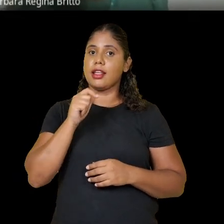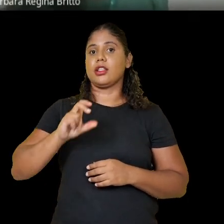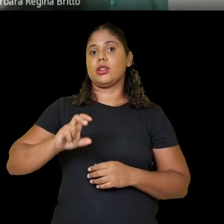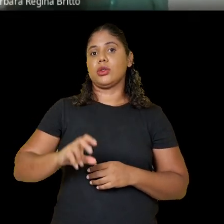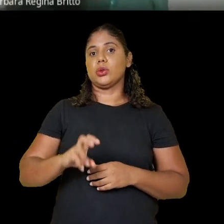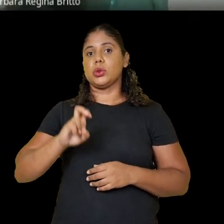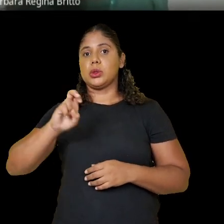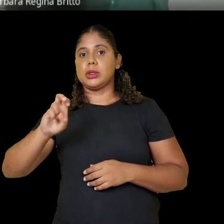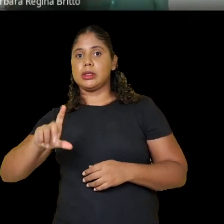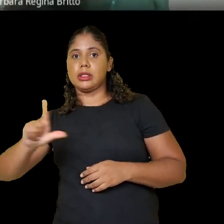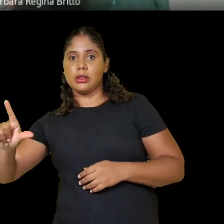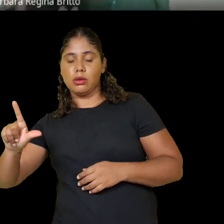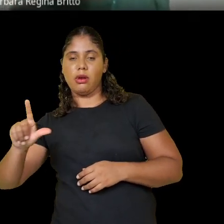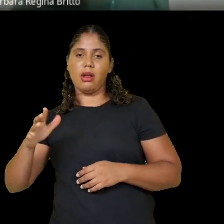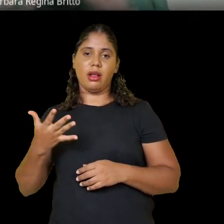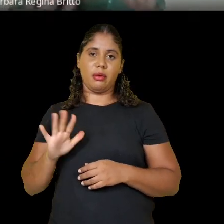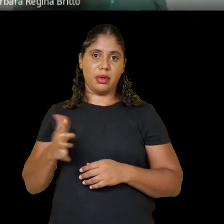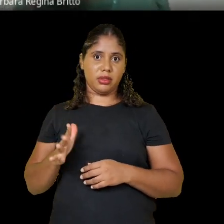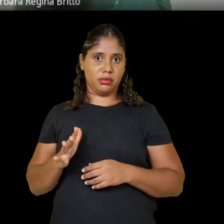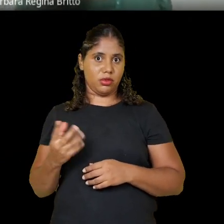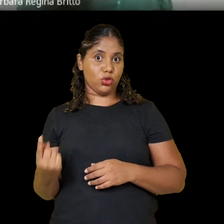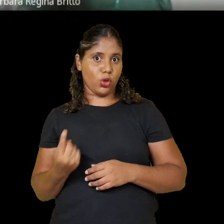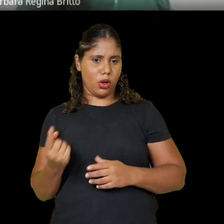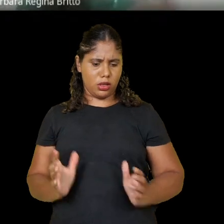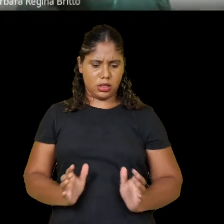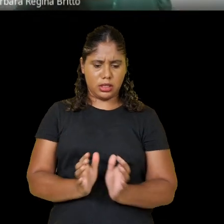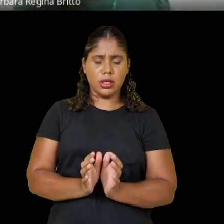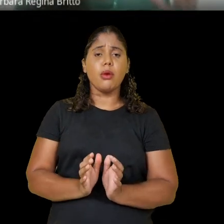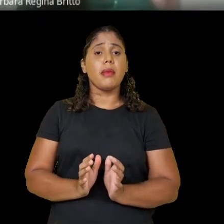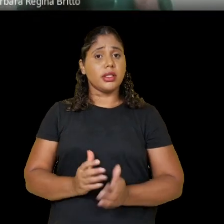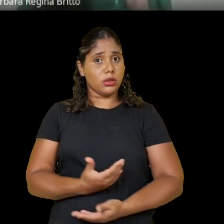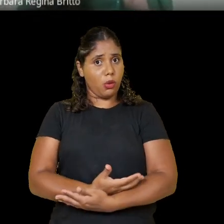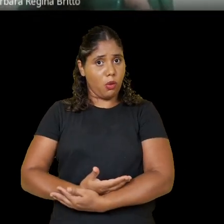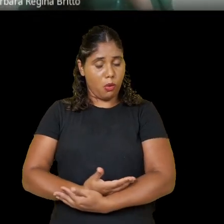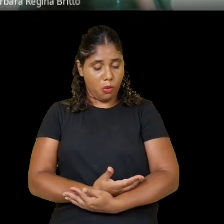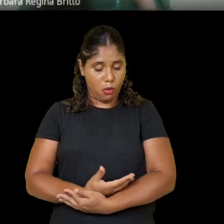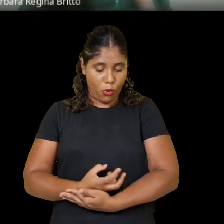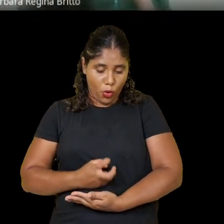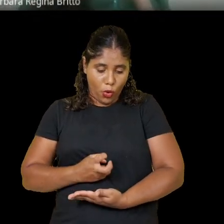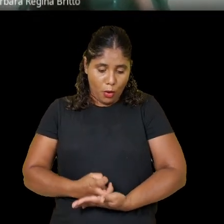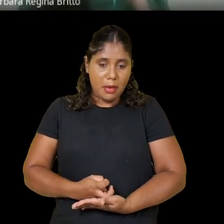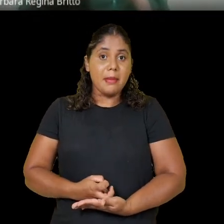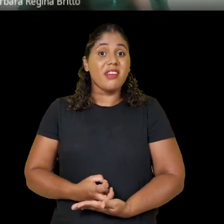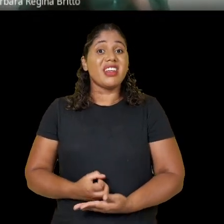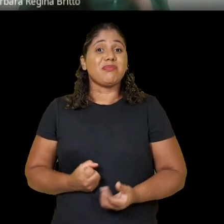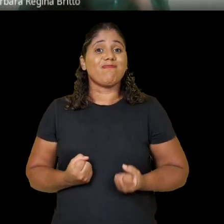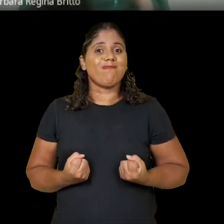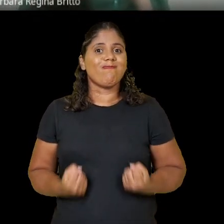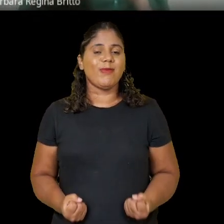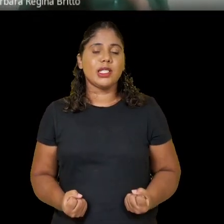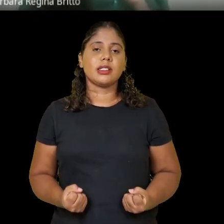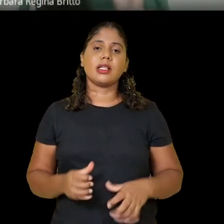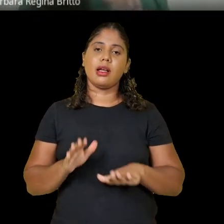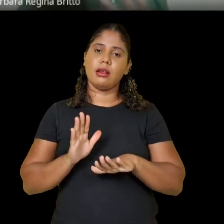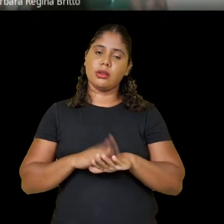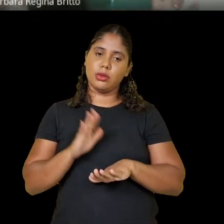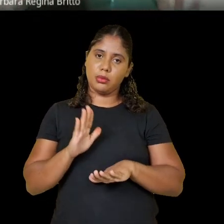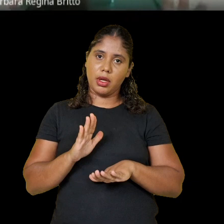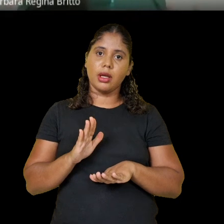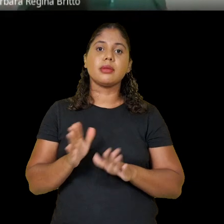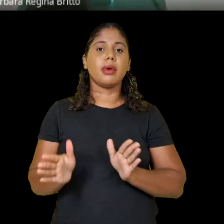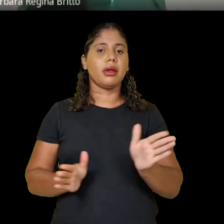interior. Mas é ele sozinho, né? Ele com o bebê não, né? Junto com o bebê fica mais pesado, mas o peso do